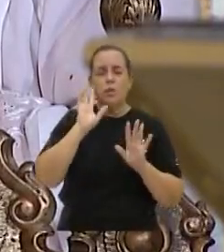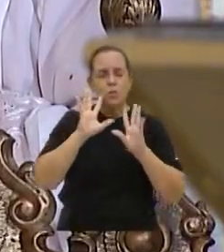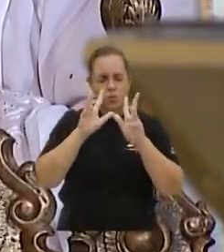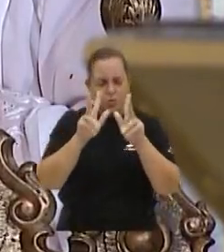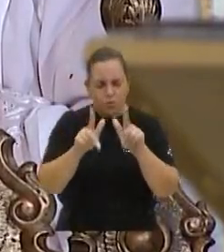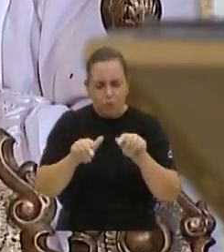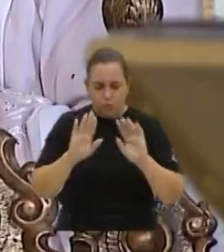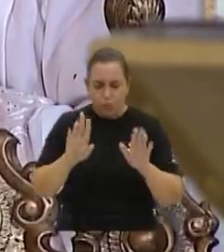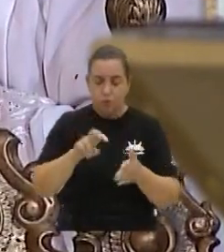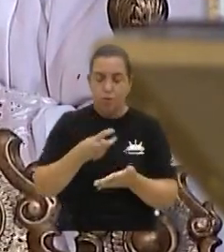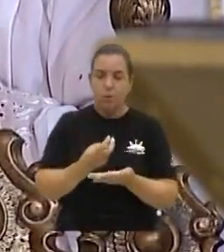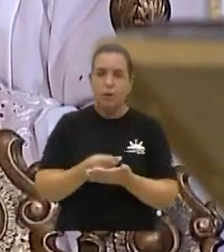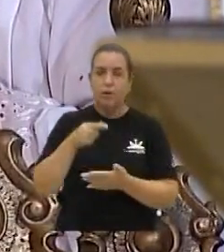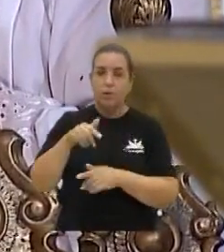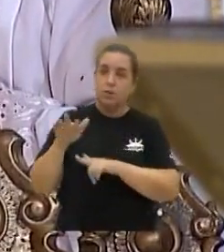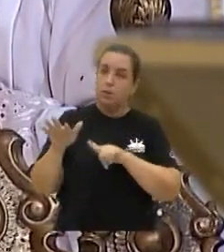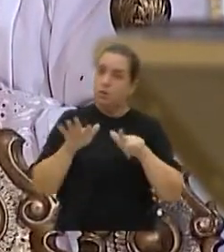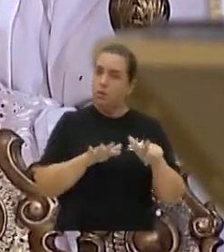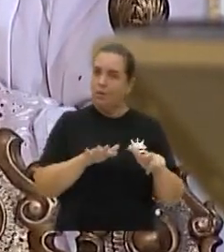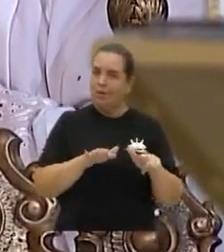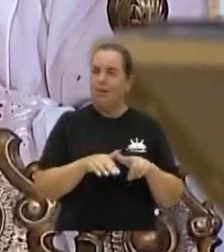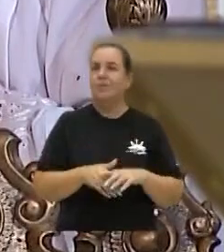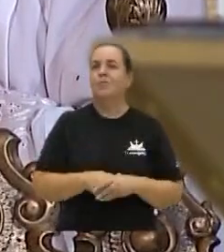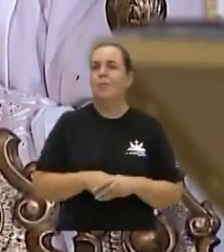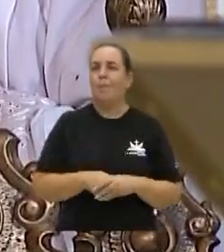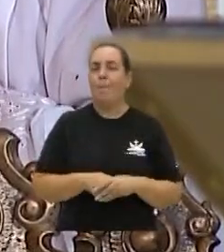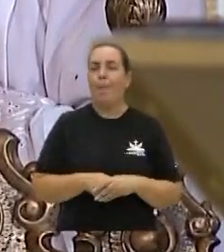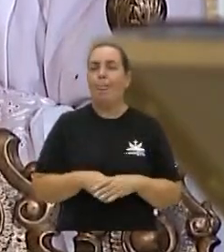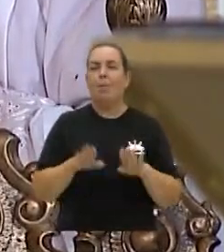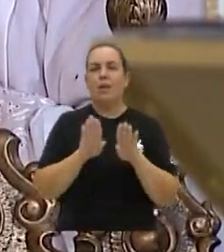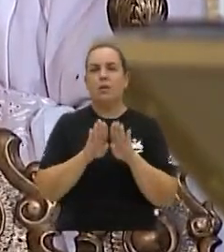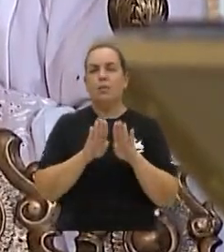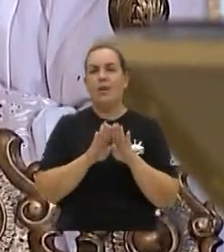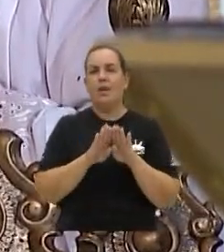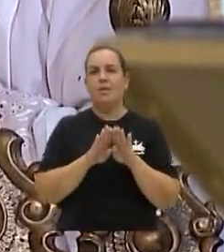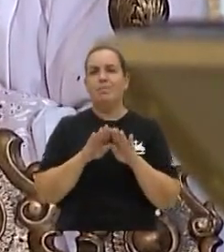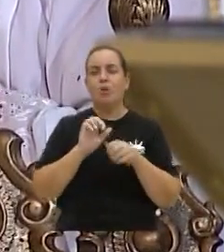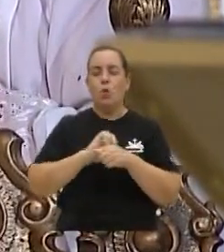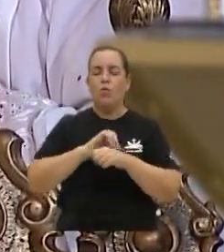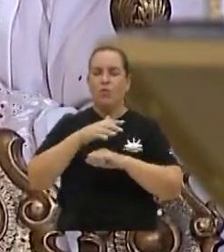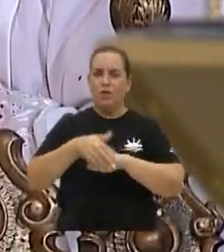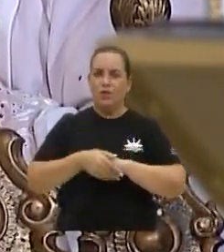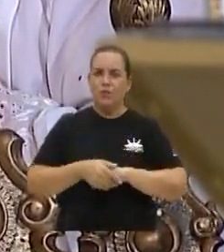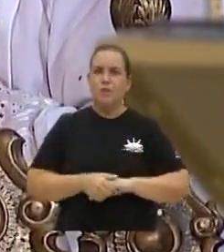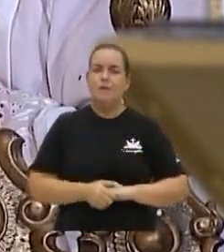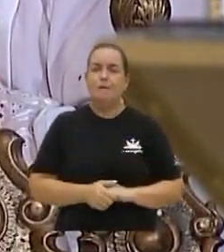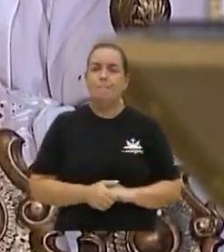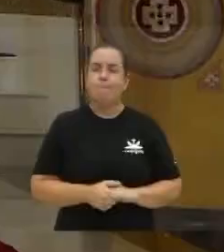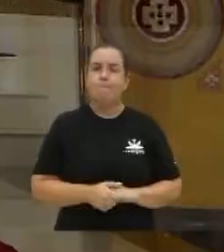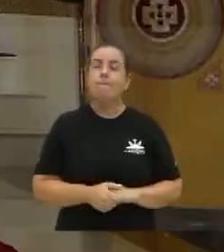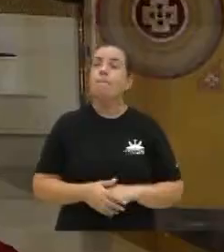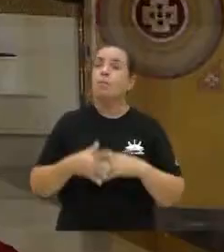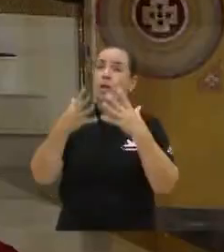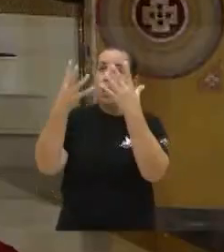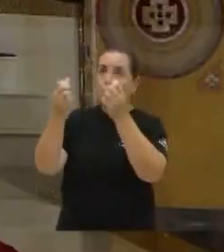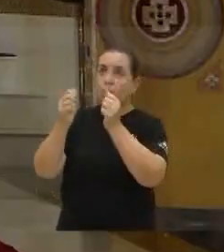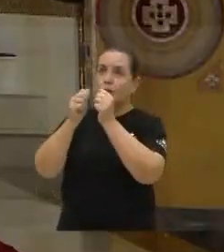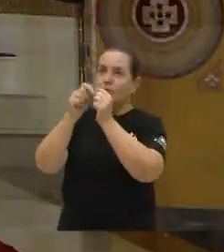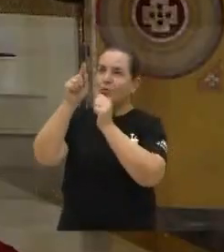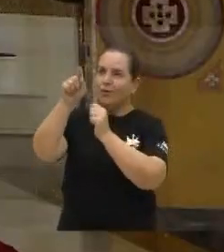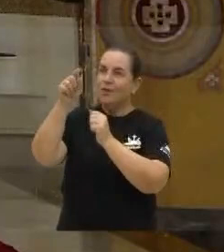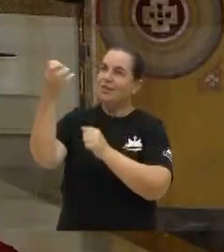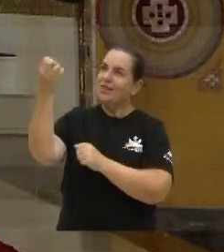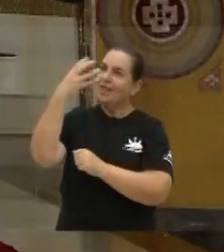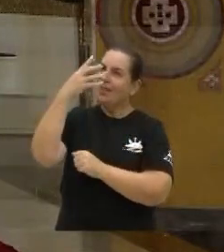que morreram nessa última semana e os que morreram vítimas do Covid. Acolhei-os